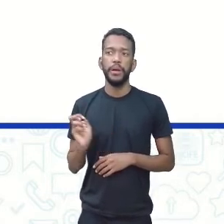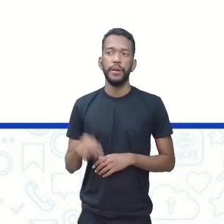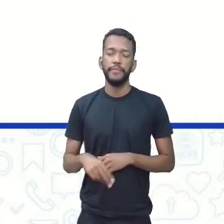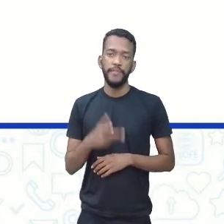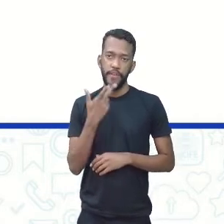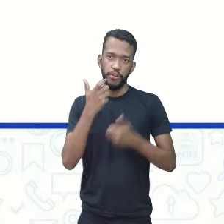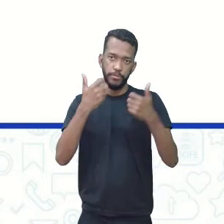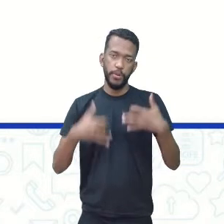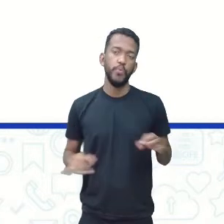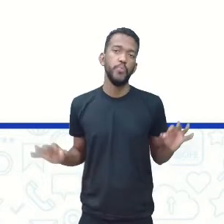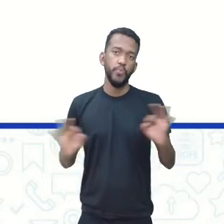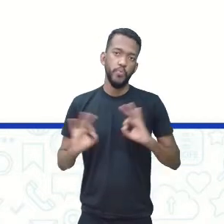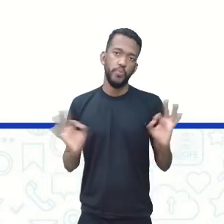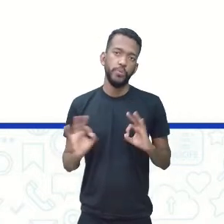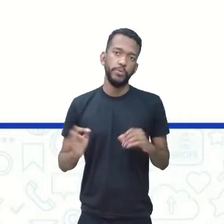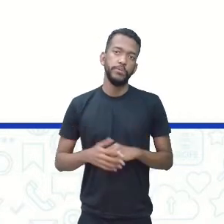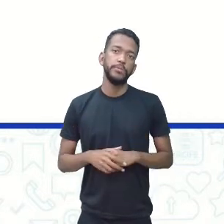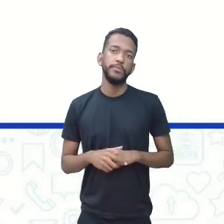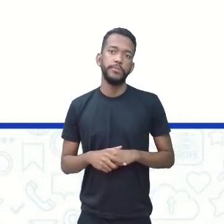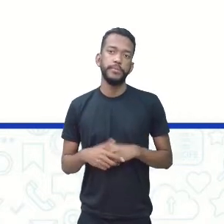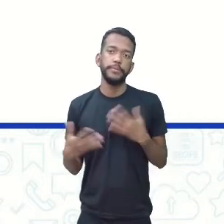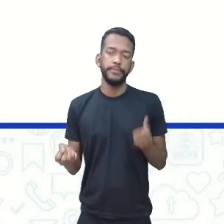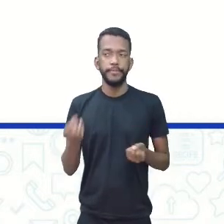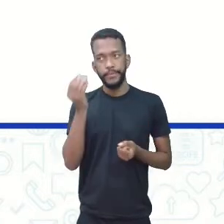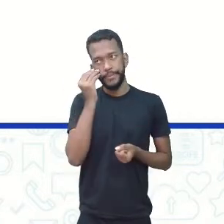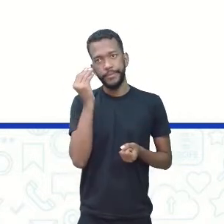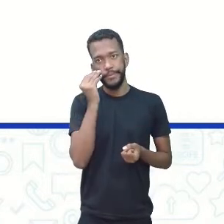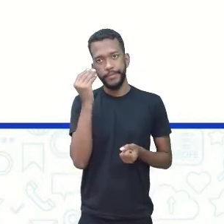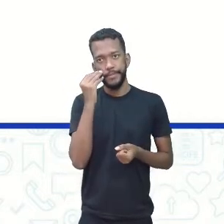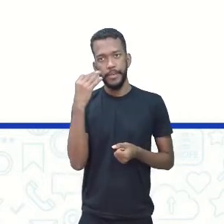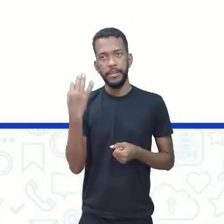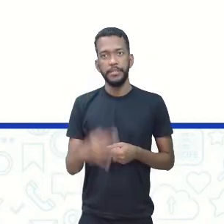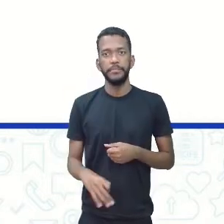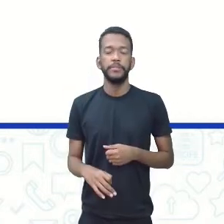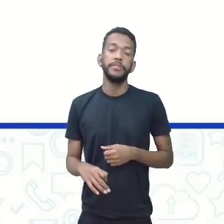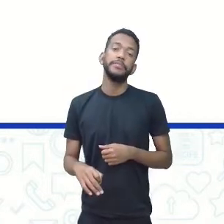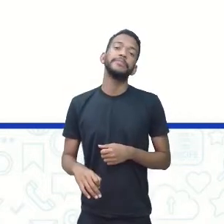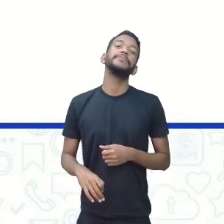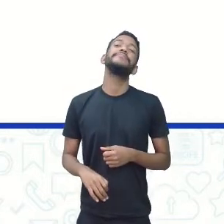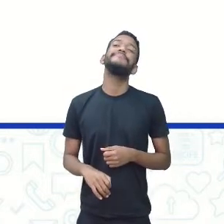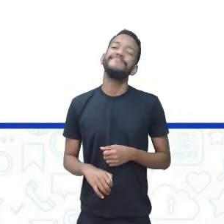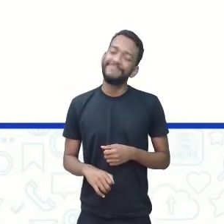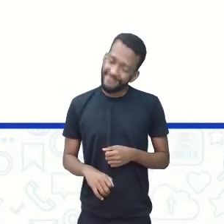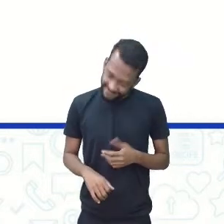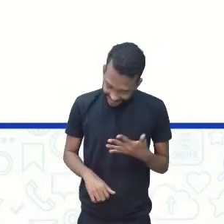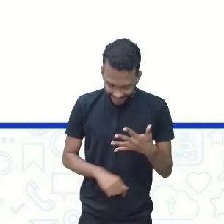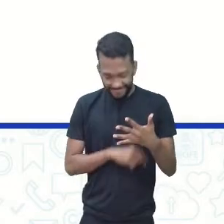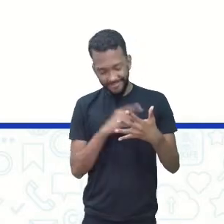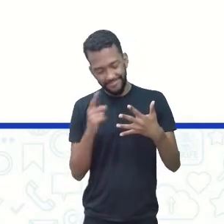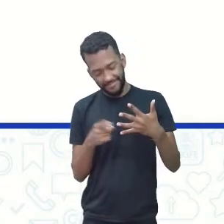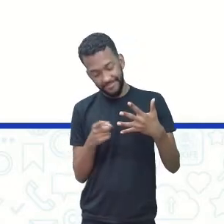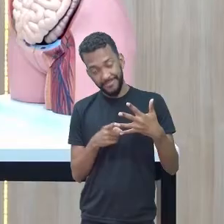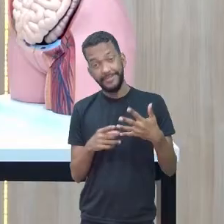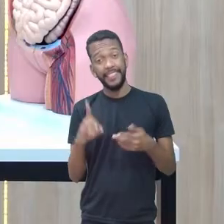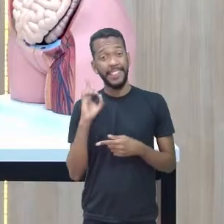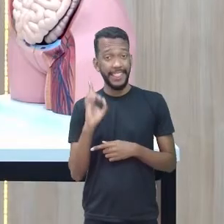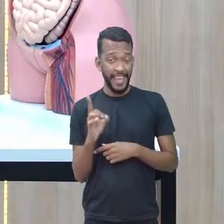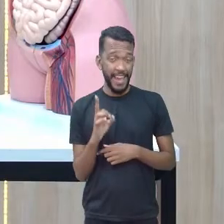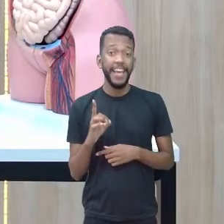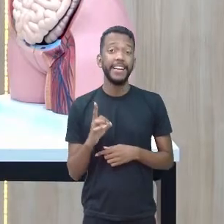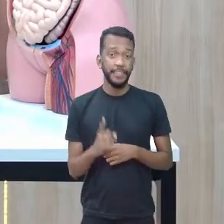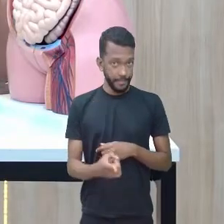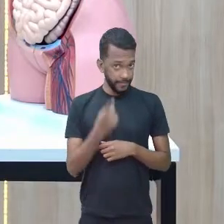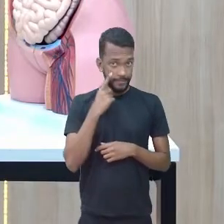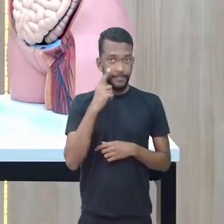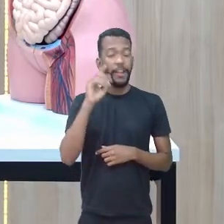falou ainda. Então vamos ver qual é a resposta. Espero que vocês tenham acertado. Vamos lá, gente? Então é a letra D. Vejam